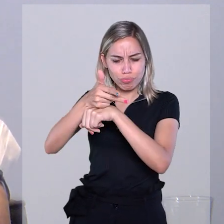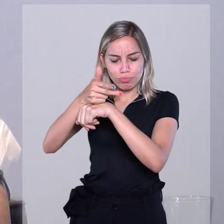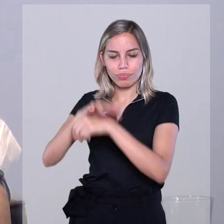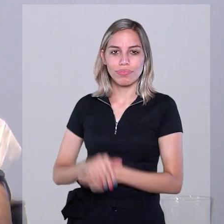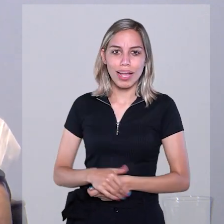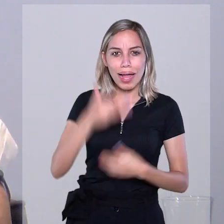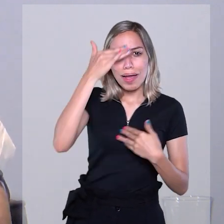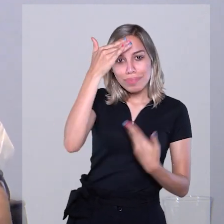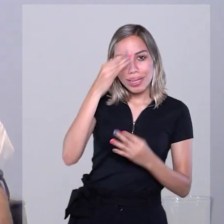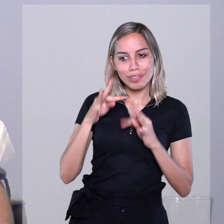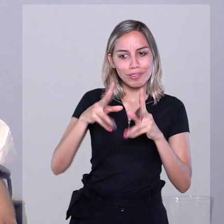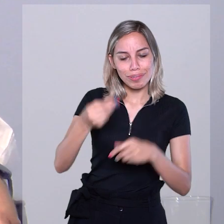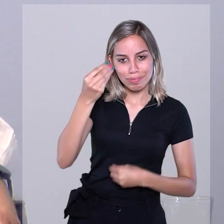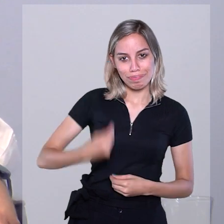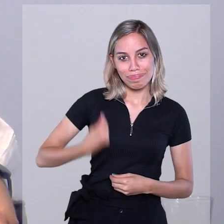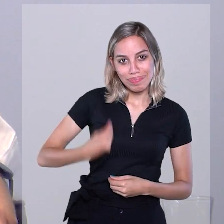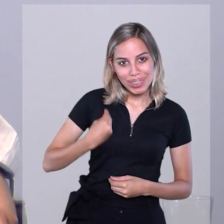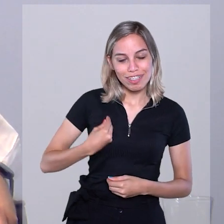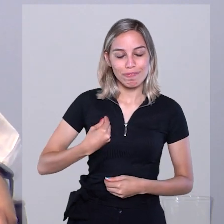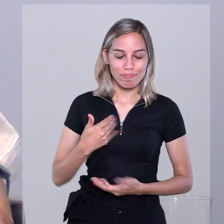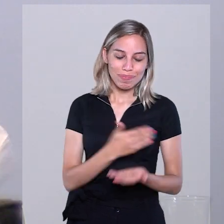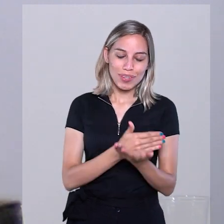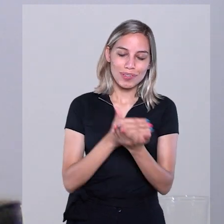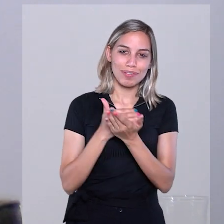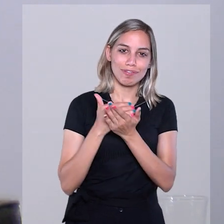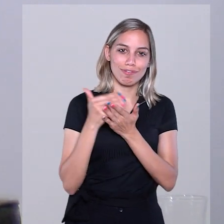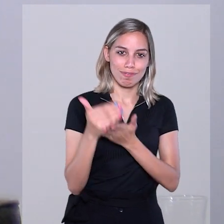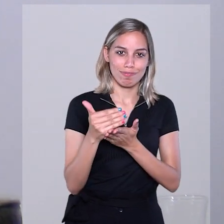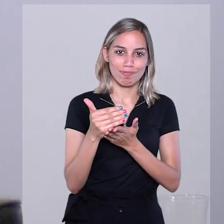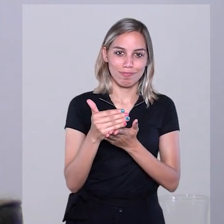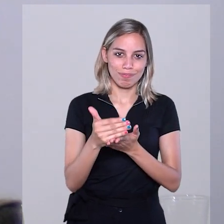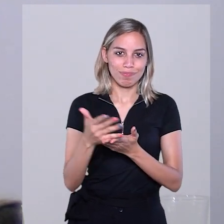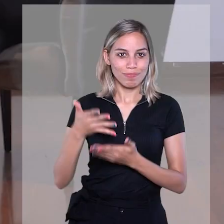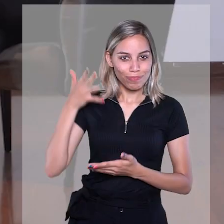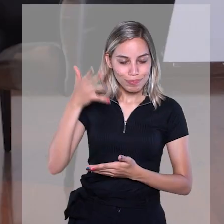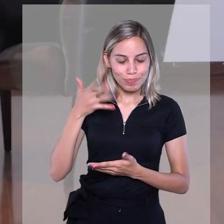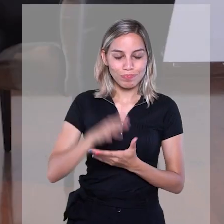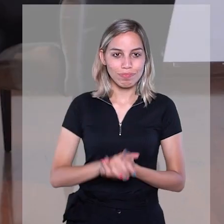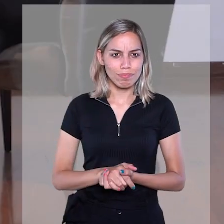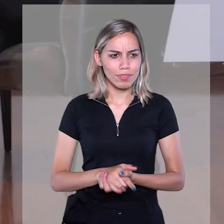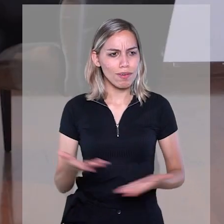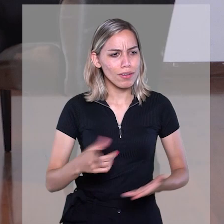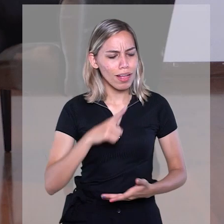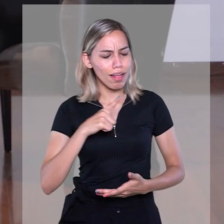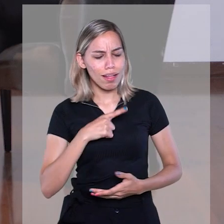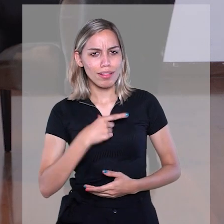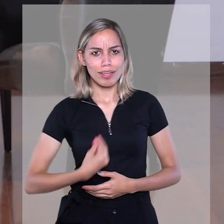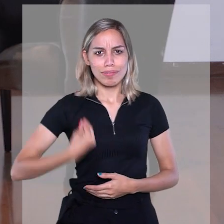vidro com copos de água e livros sobre. Hoje a gente tem a presença do Ricardo